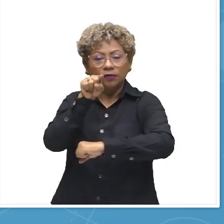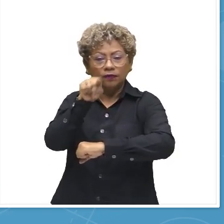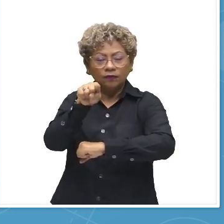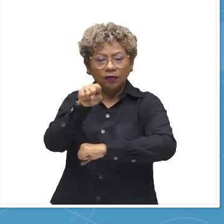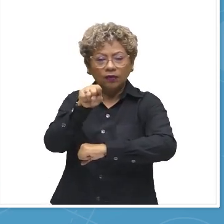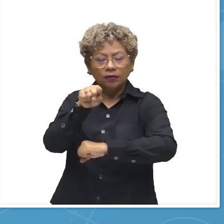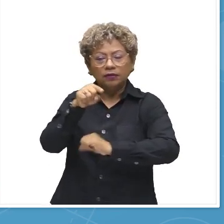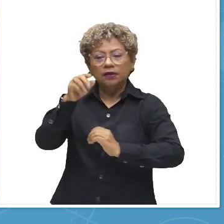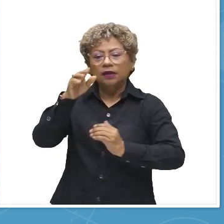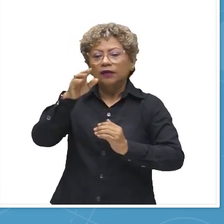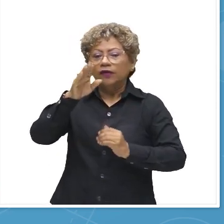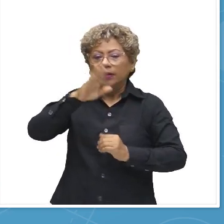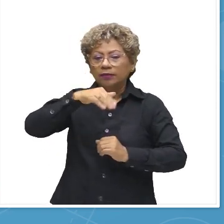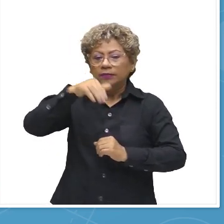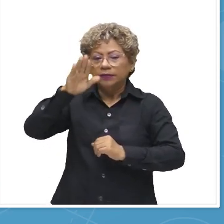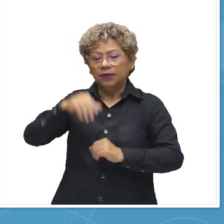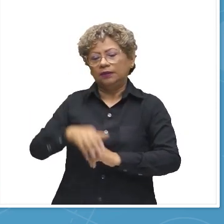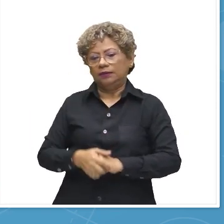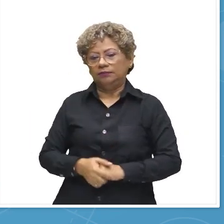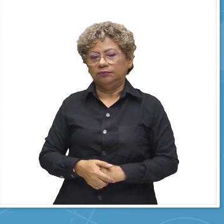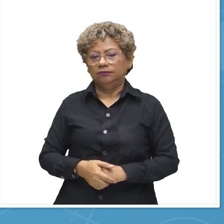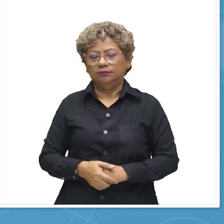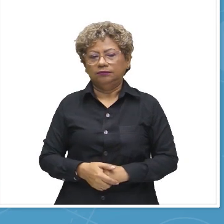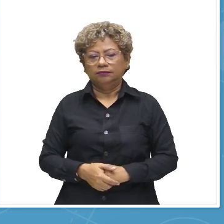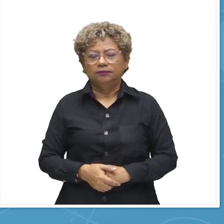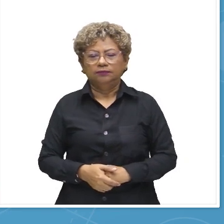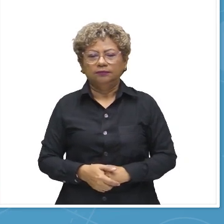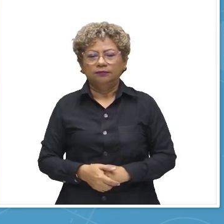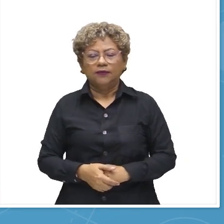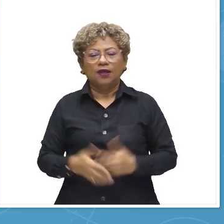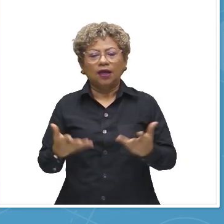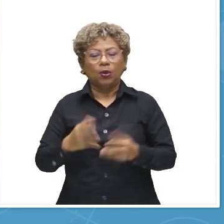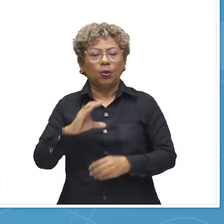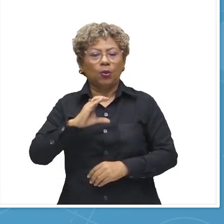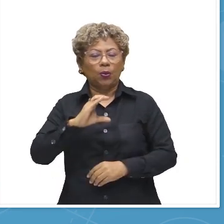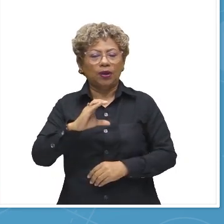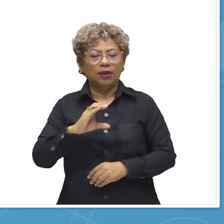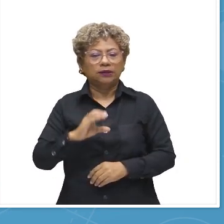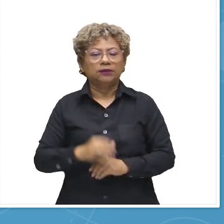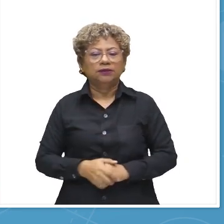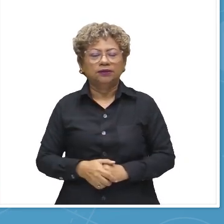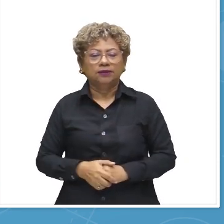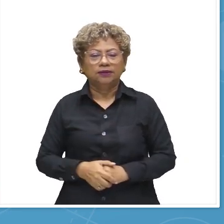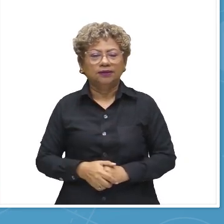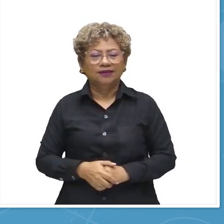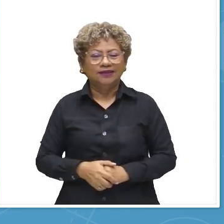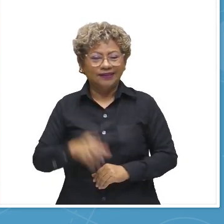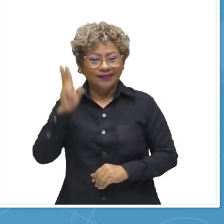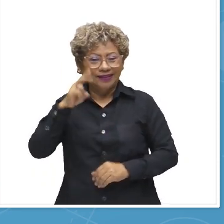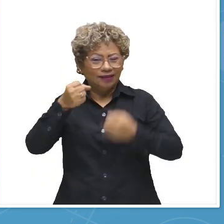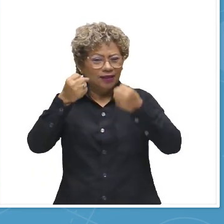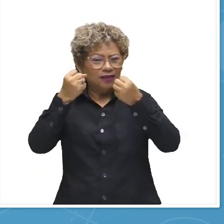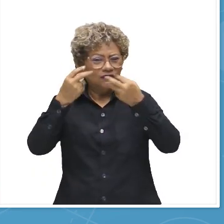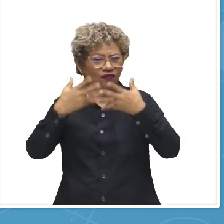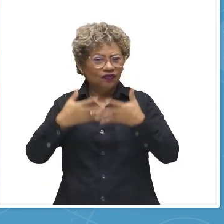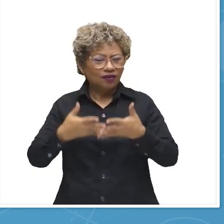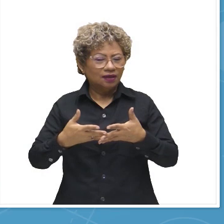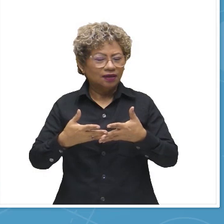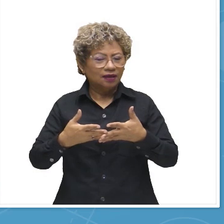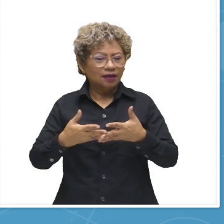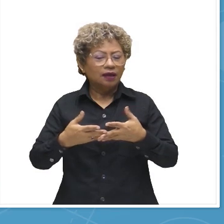caderno de vocês. Vamos agora para a letra C. Letra C nós falávamos, né, que o